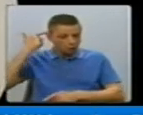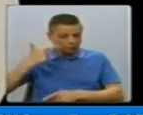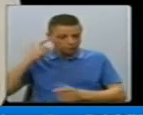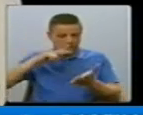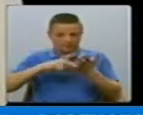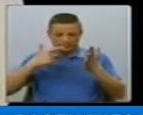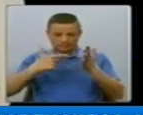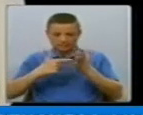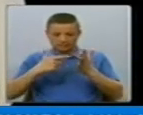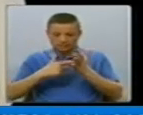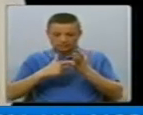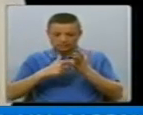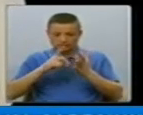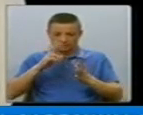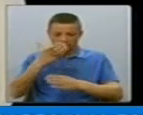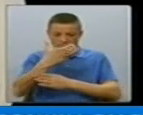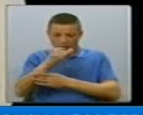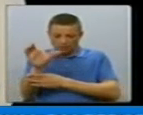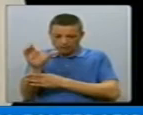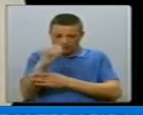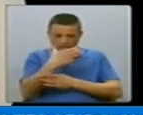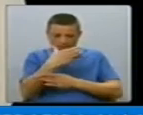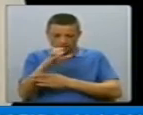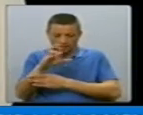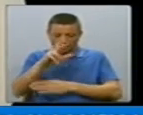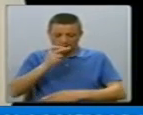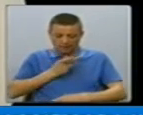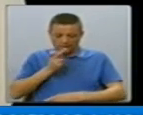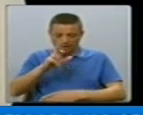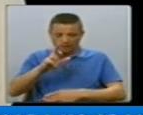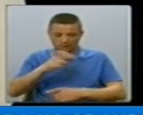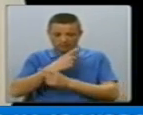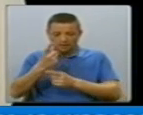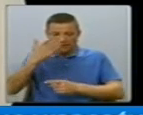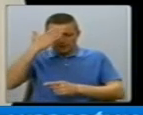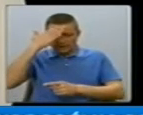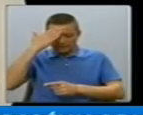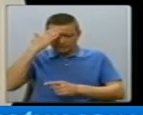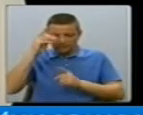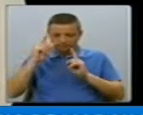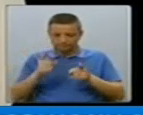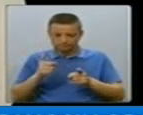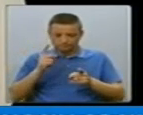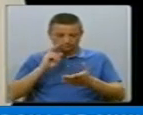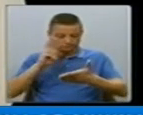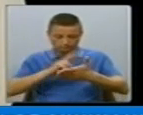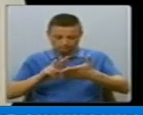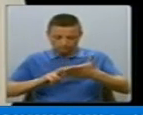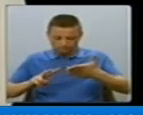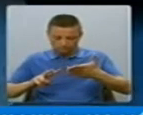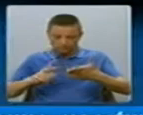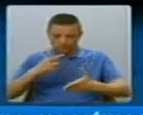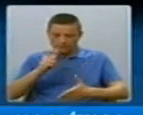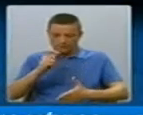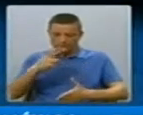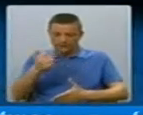ponta. Tem radares, tem a capacidade, ou terá a capacidade de ler o campo gravítico de Vênus para perceber o